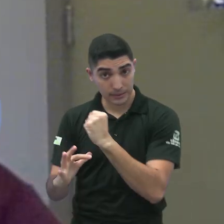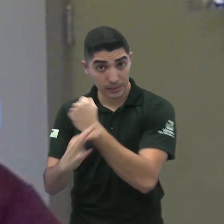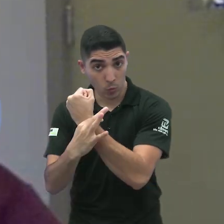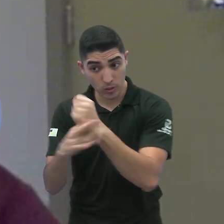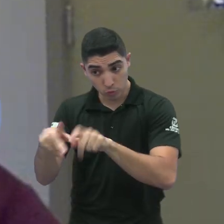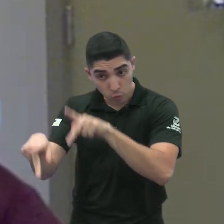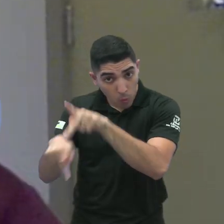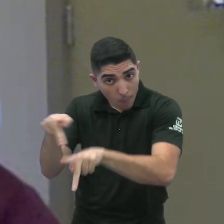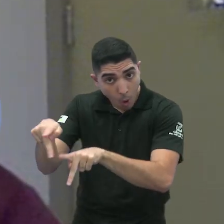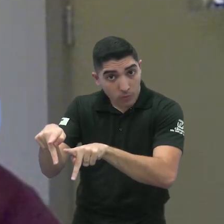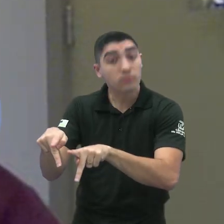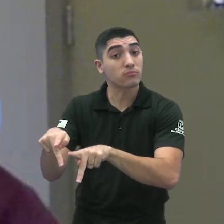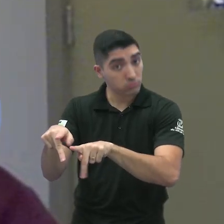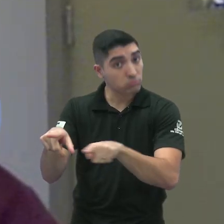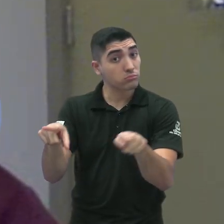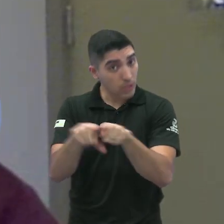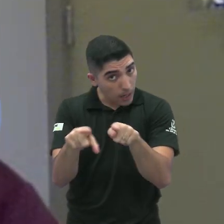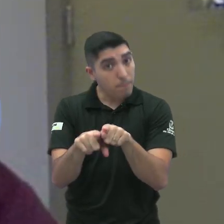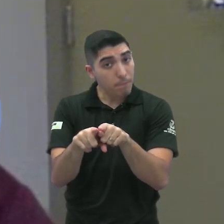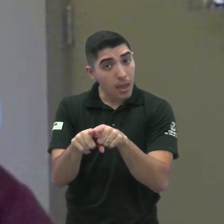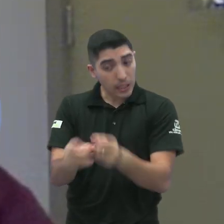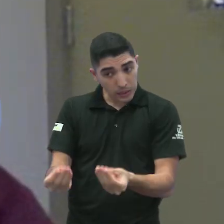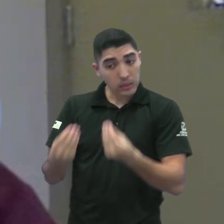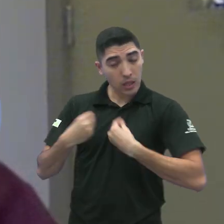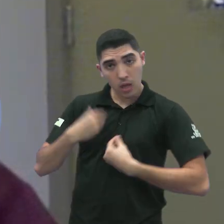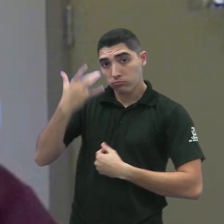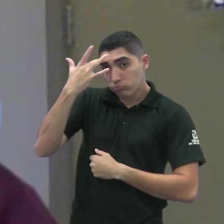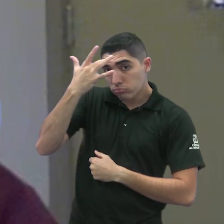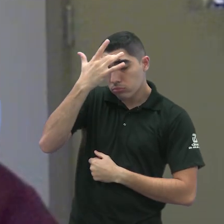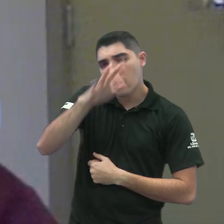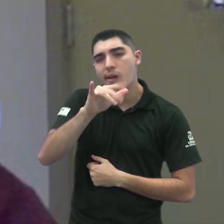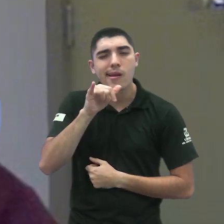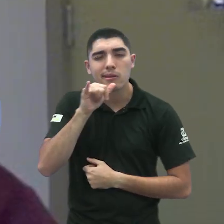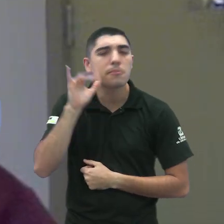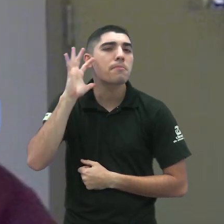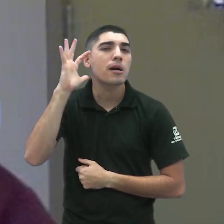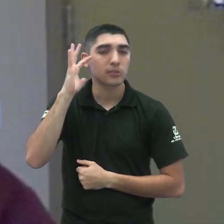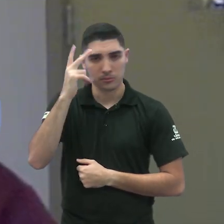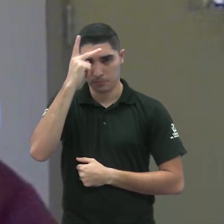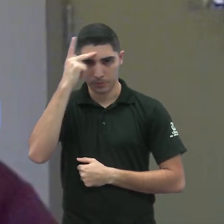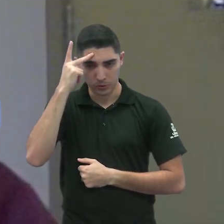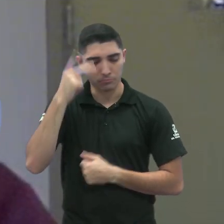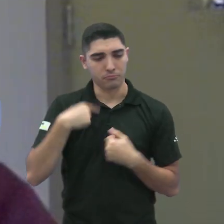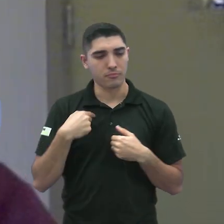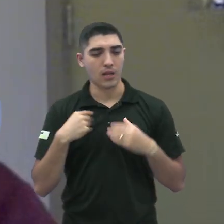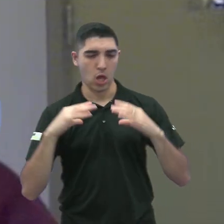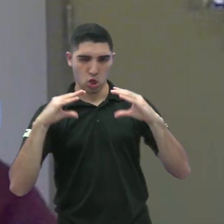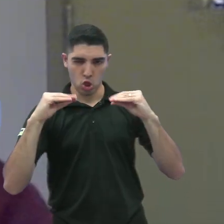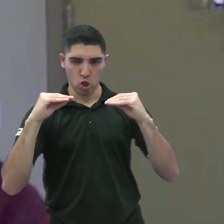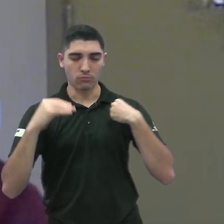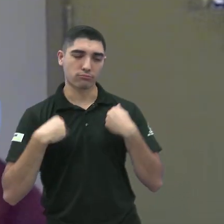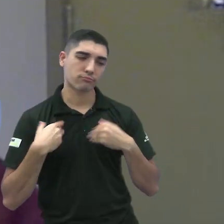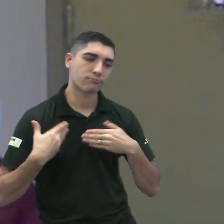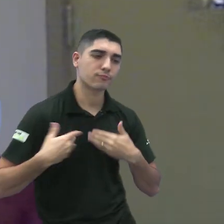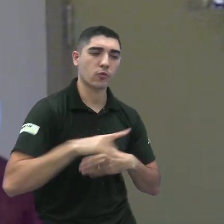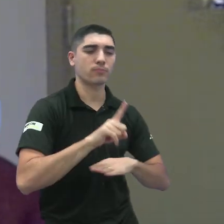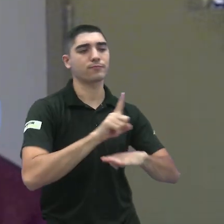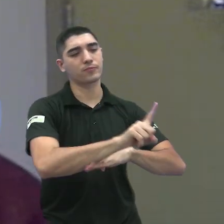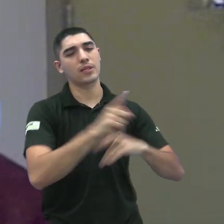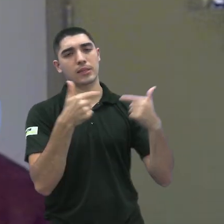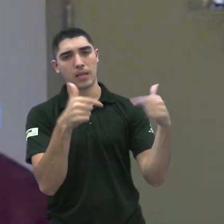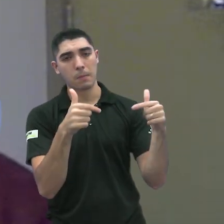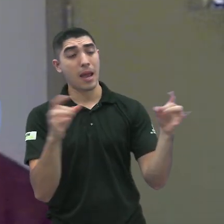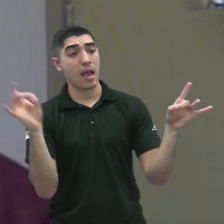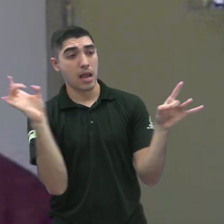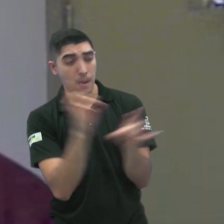segurança pública também é uma questão de saúde mental. Pensa numa pessoa que sai do trabalho de noite, ela tem que